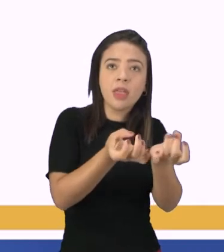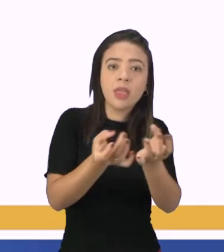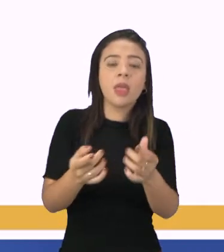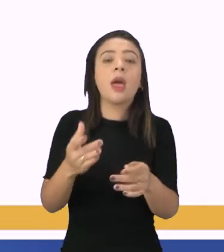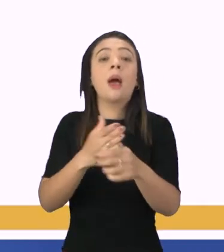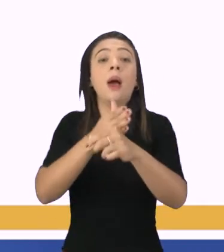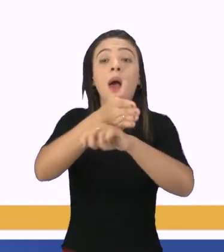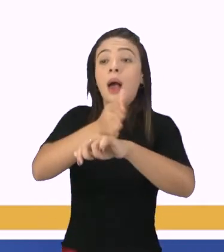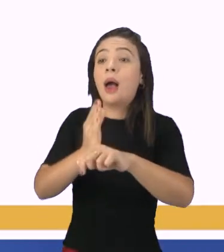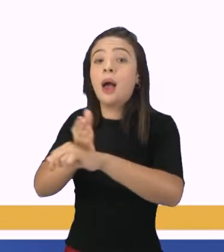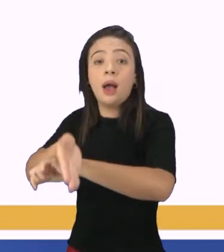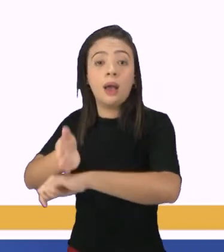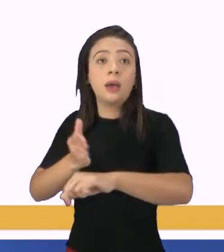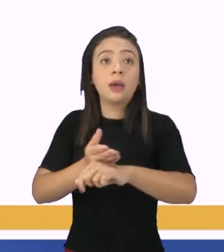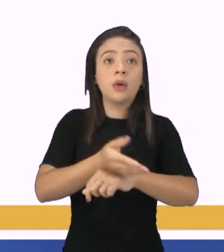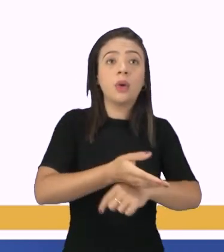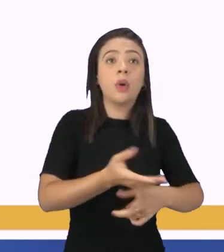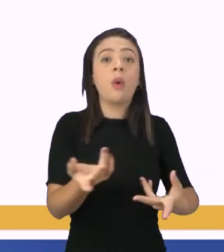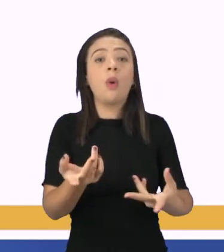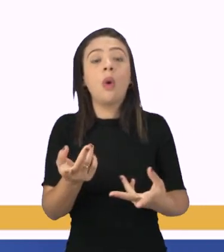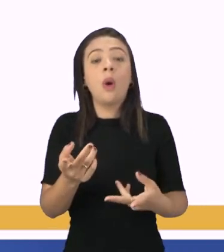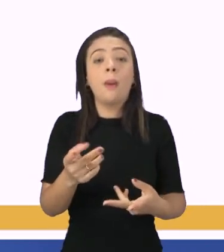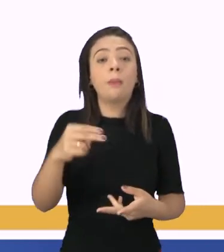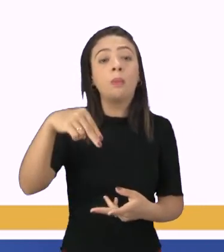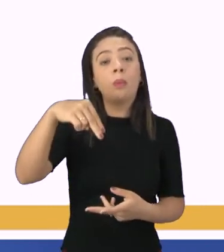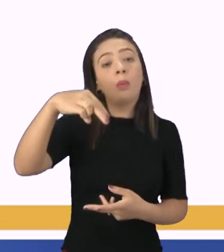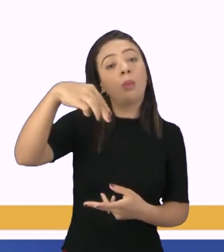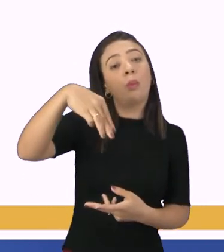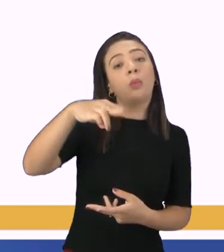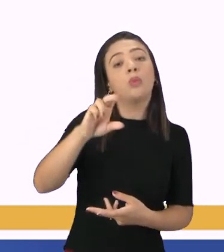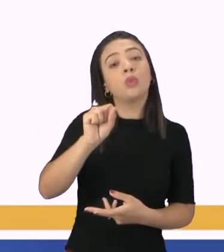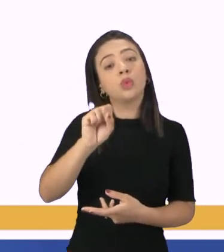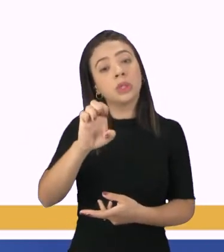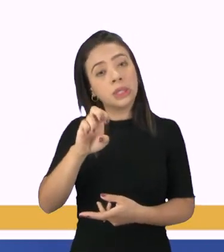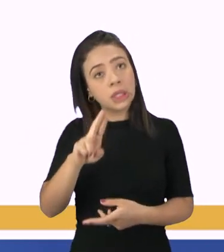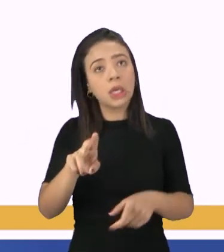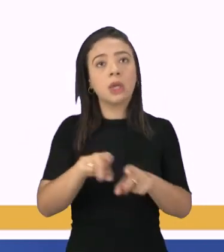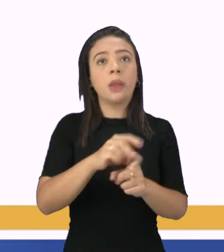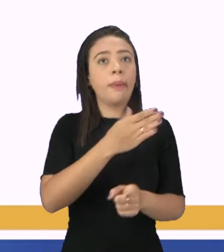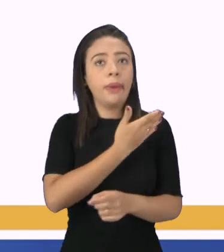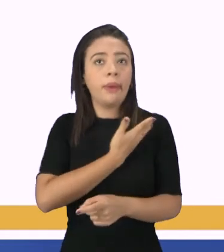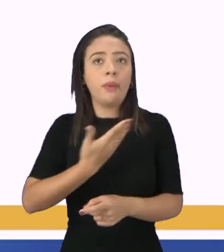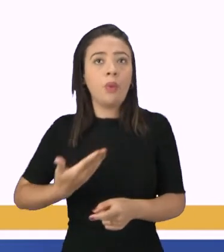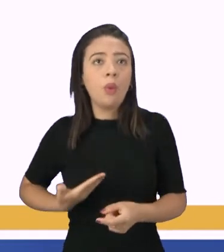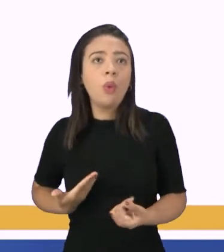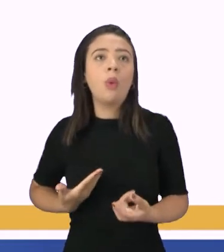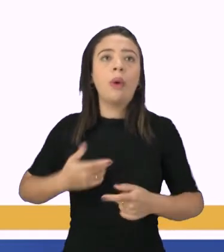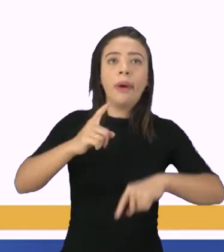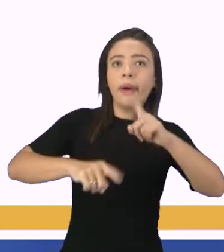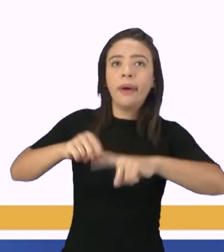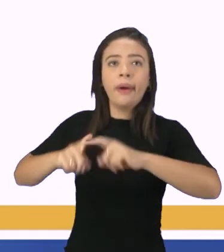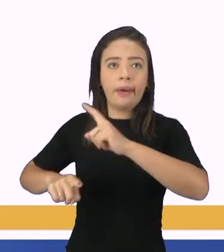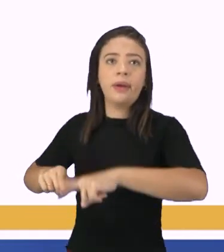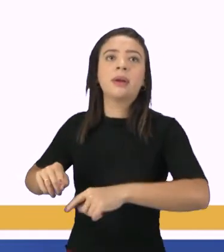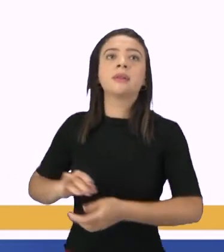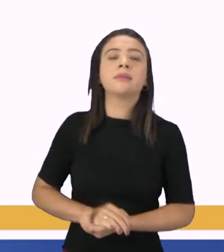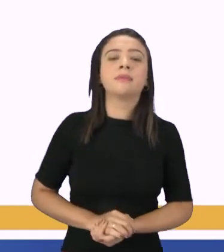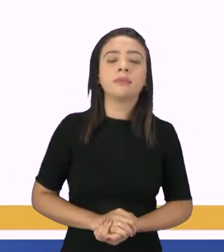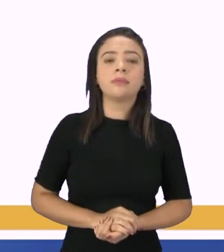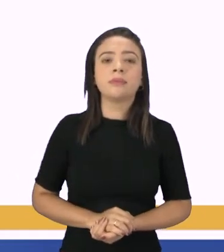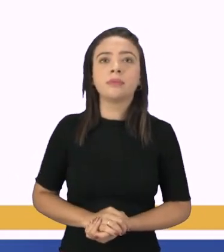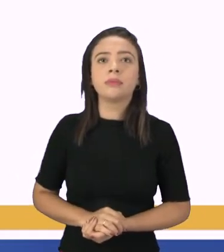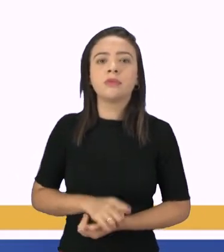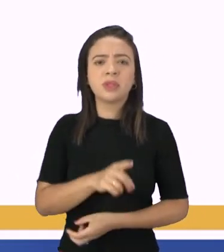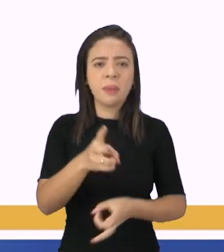como museus e equipamentos governamentais. Isso tirou o espaço da crítica nessa arte? Você percebe a arte de